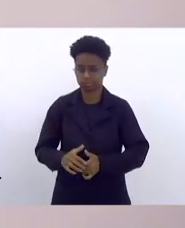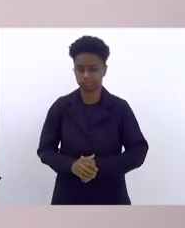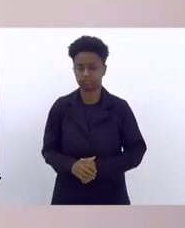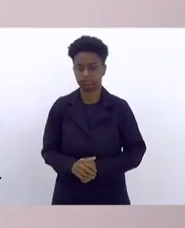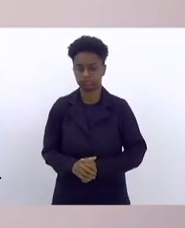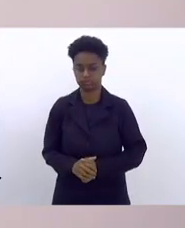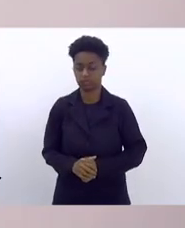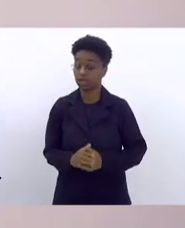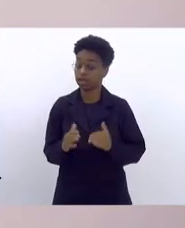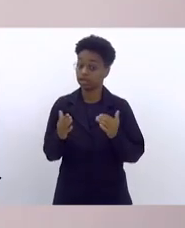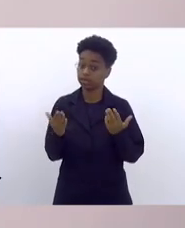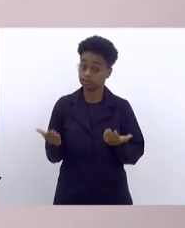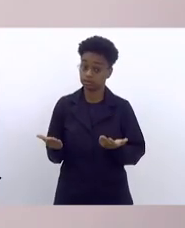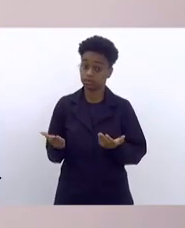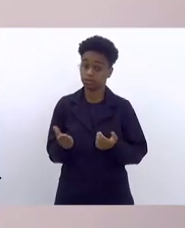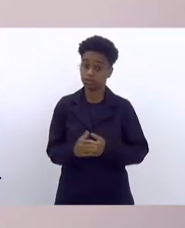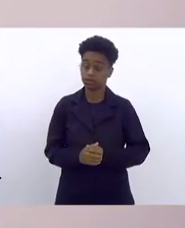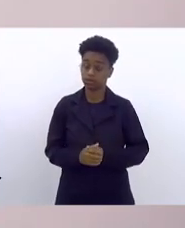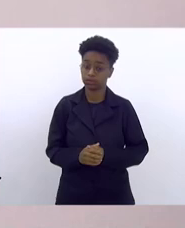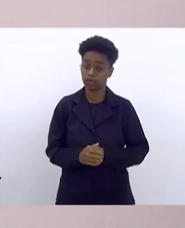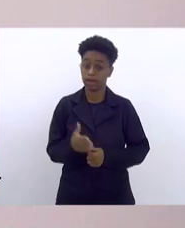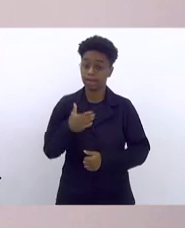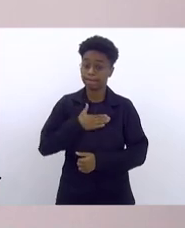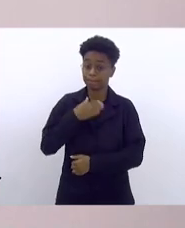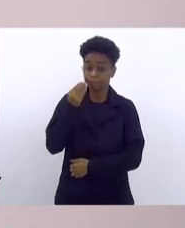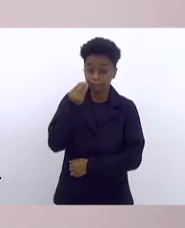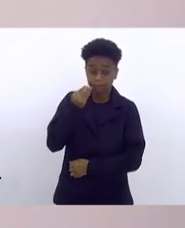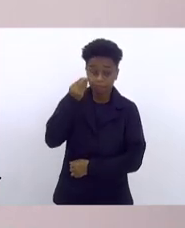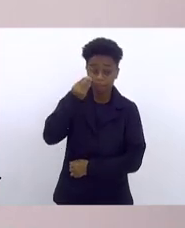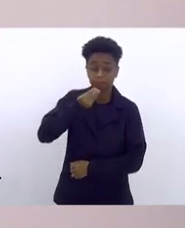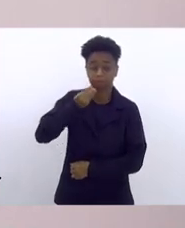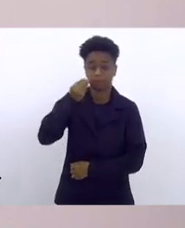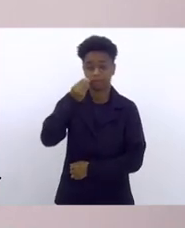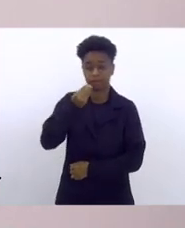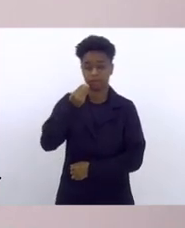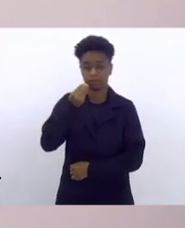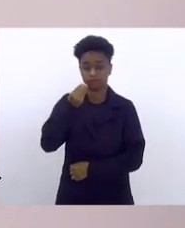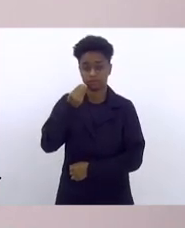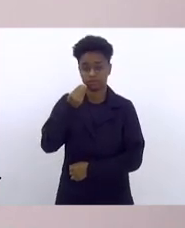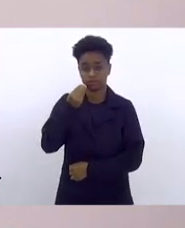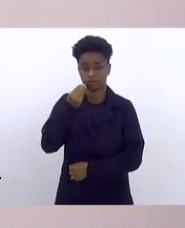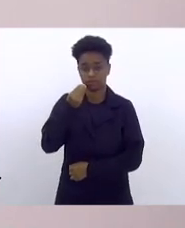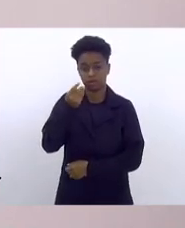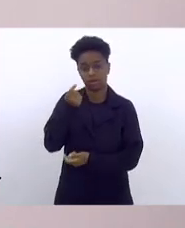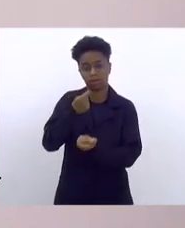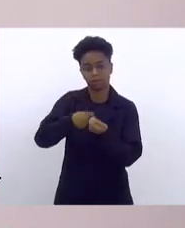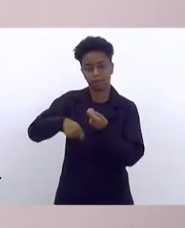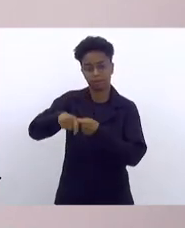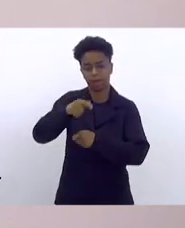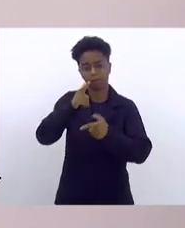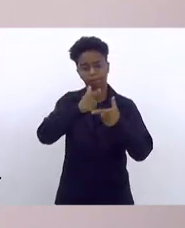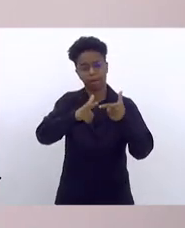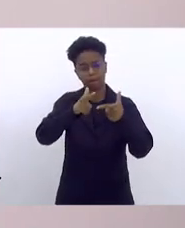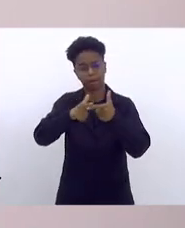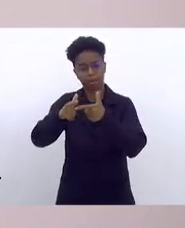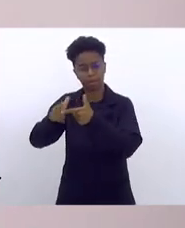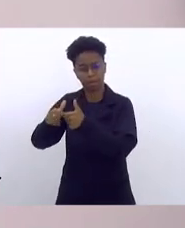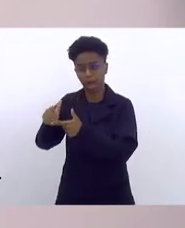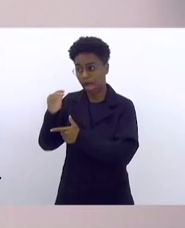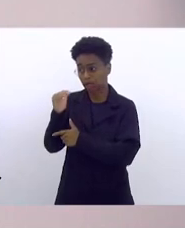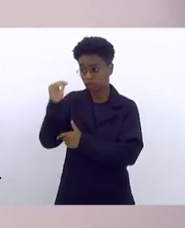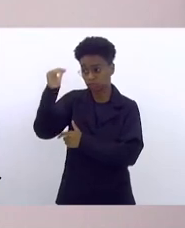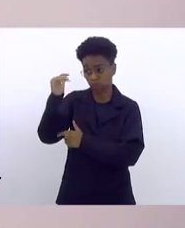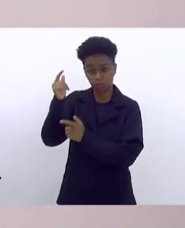então a minha experiência mediando muitos conflitos entre adultos